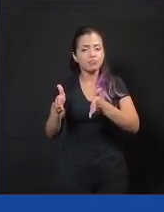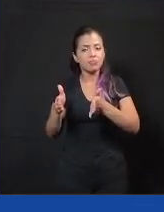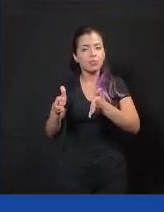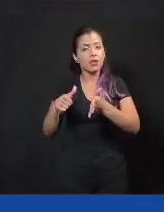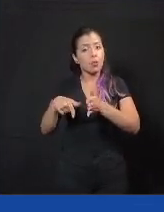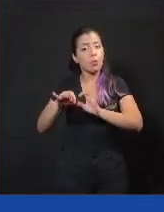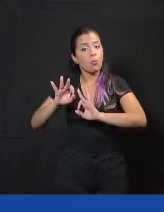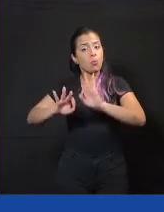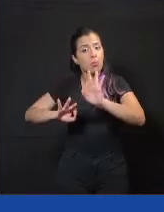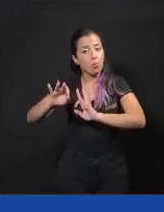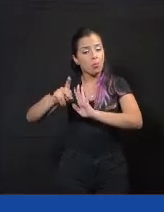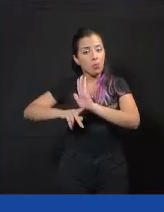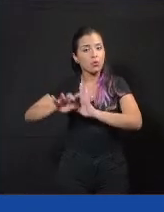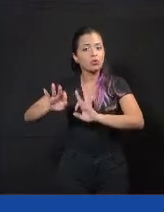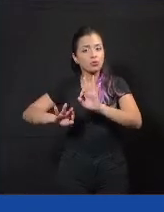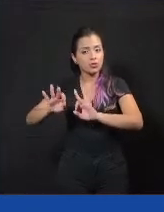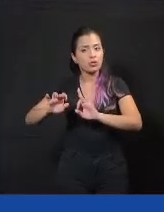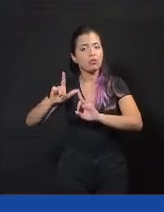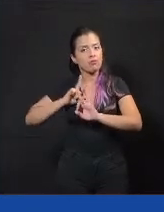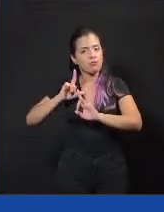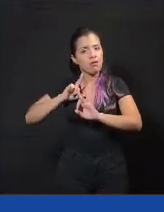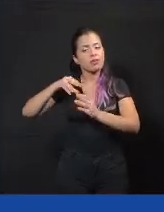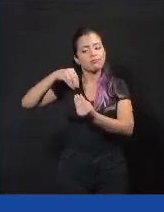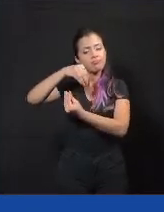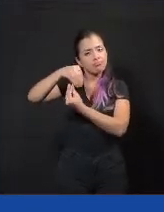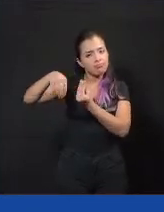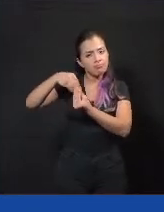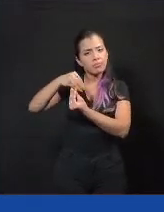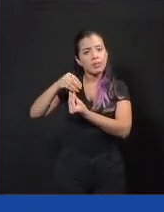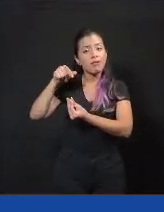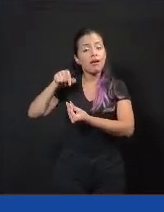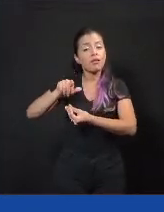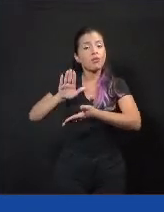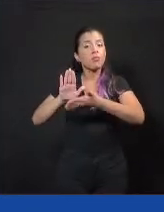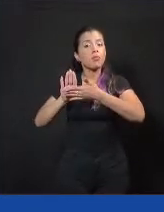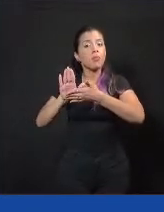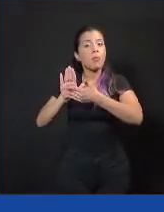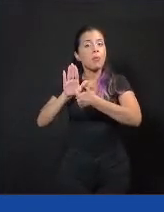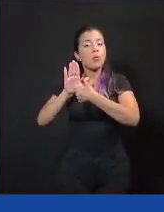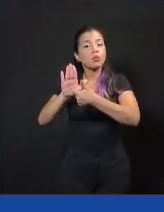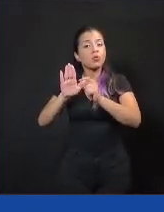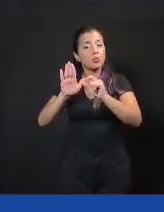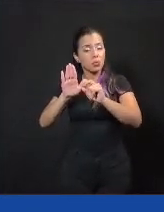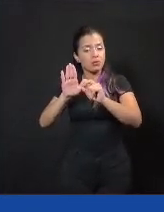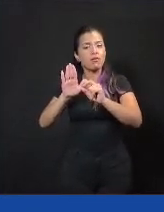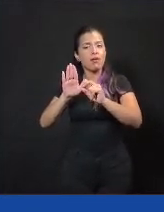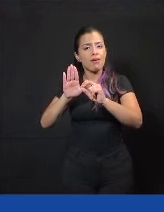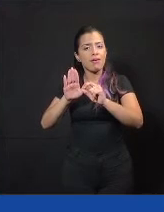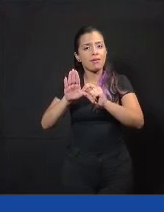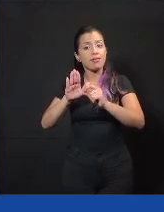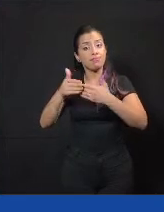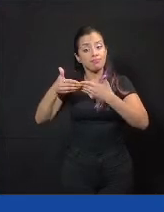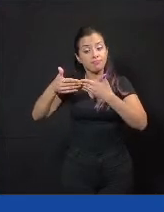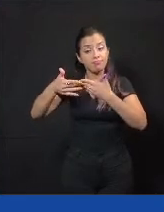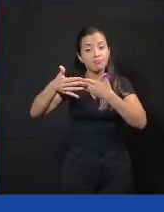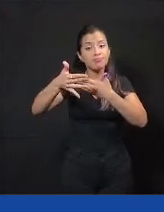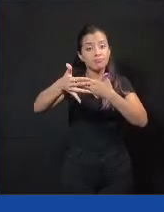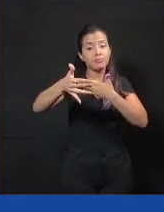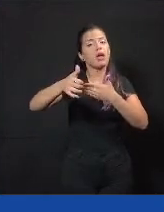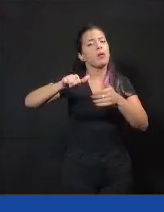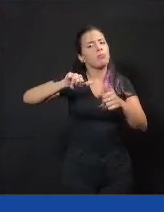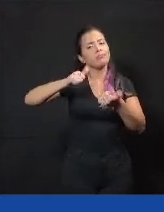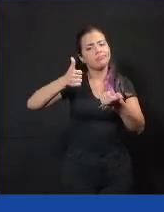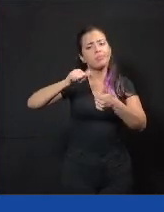tornou hegemônico, ele previa uma grande mudança, que era o fim da escravidão, mas